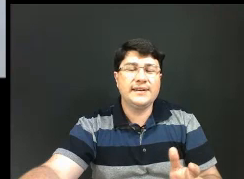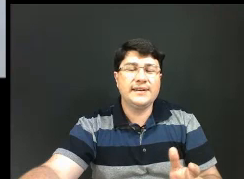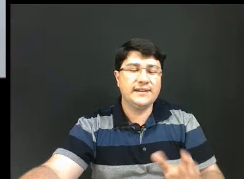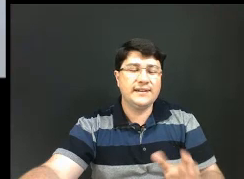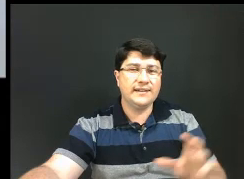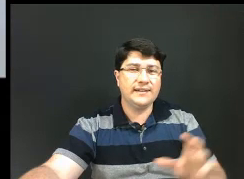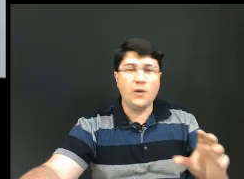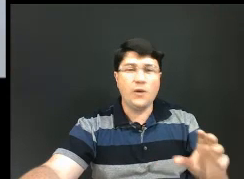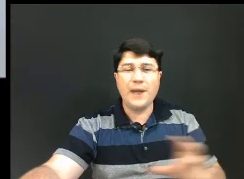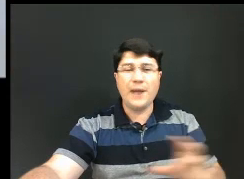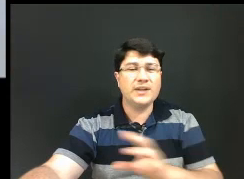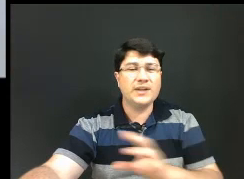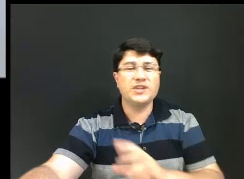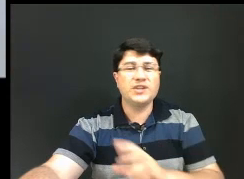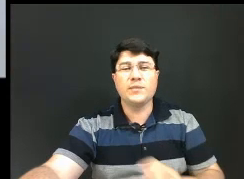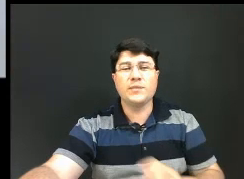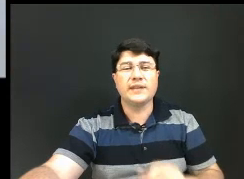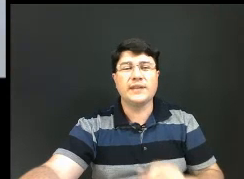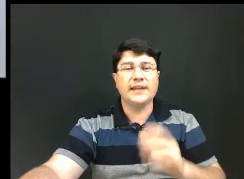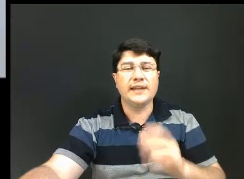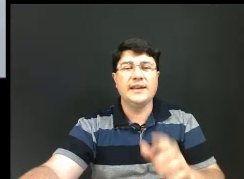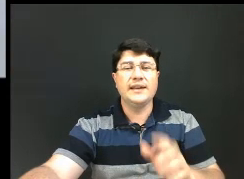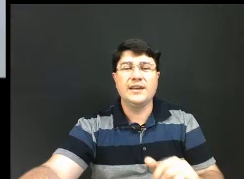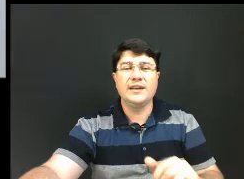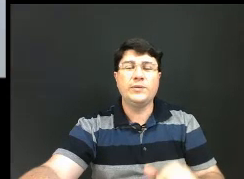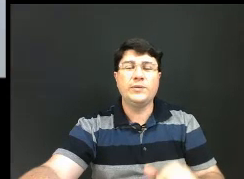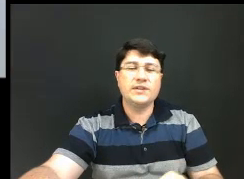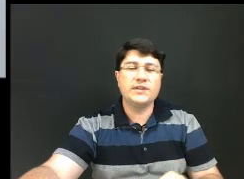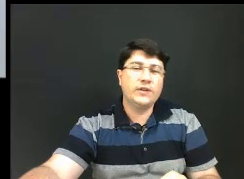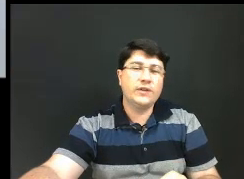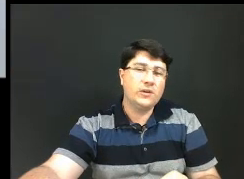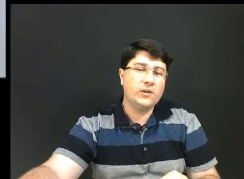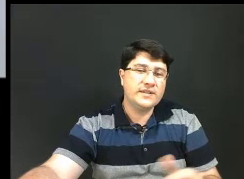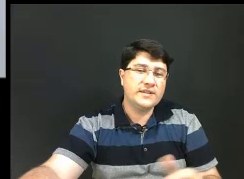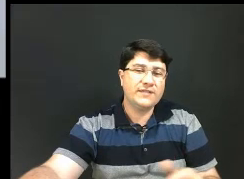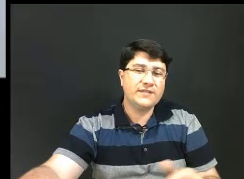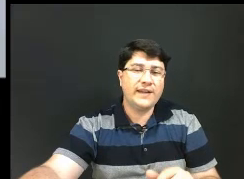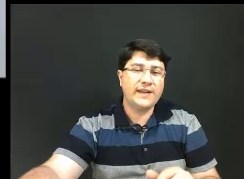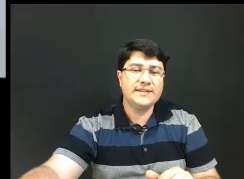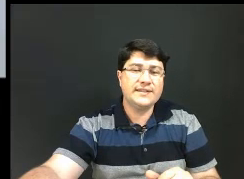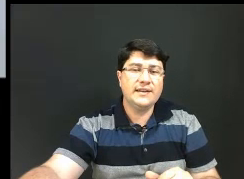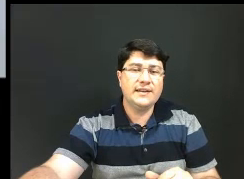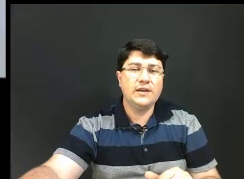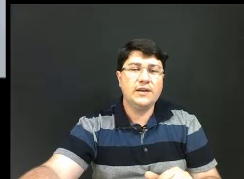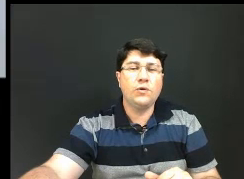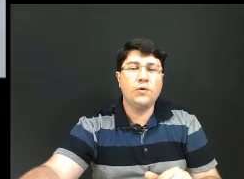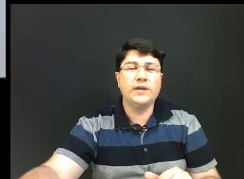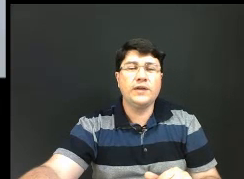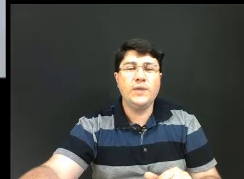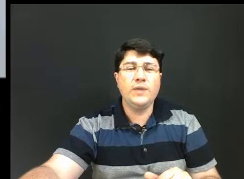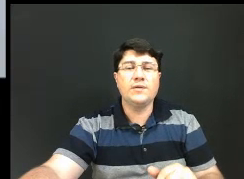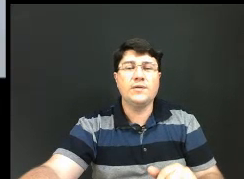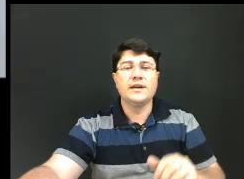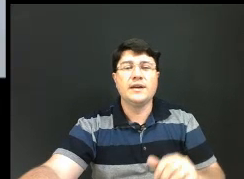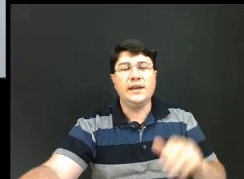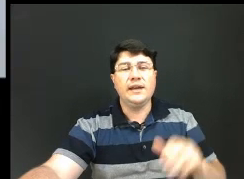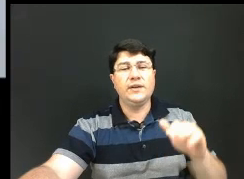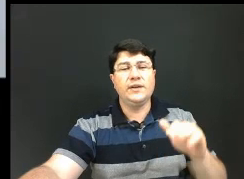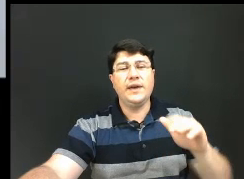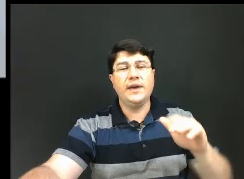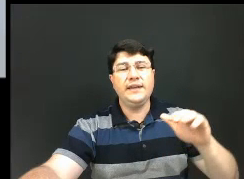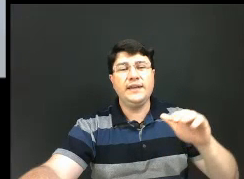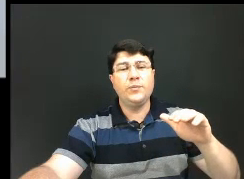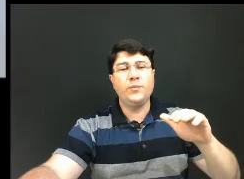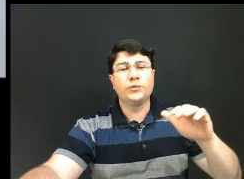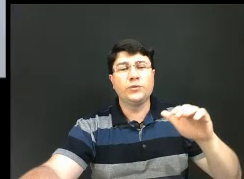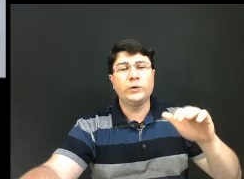sequência, é um mapa que a gente tem que montar, né? E por isso que Florianópolis, nessa frase, eu coloquei no meio.